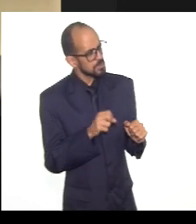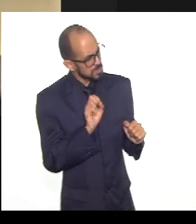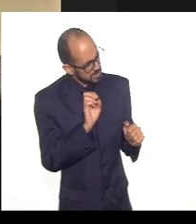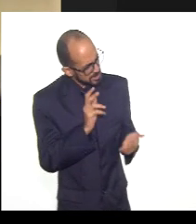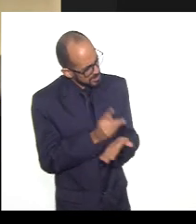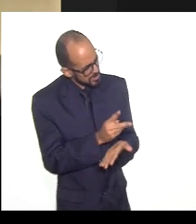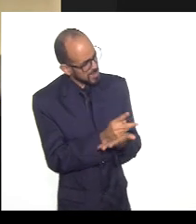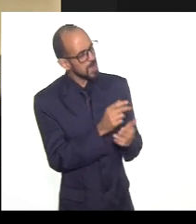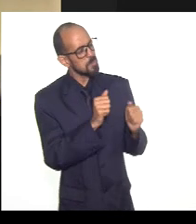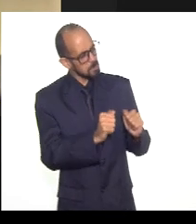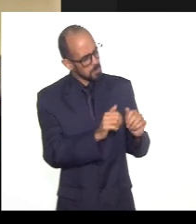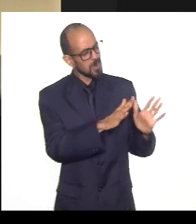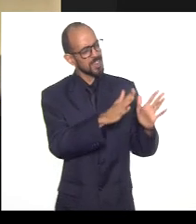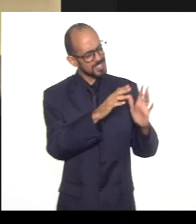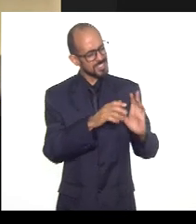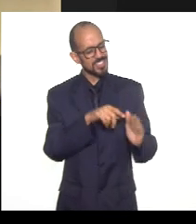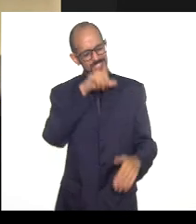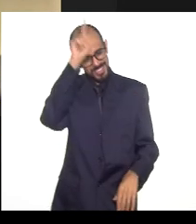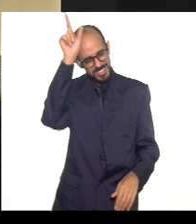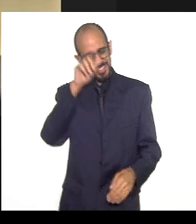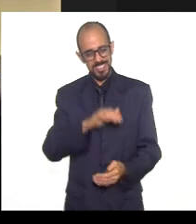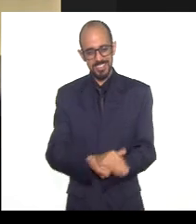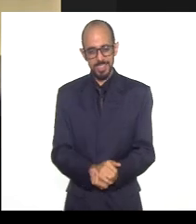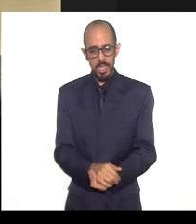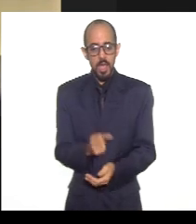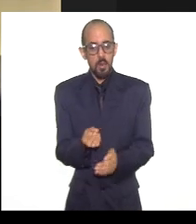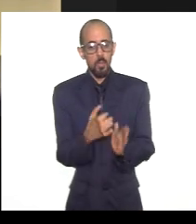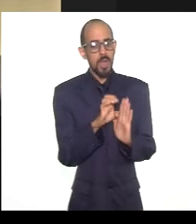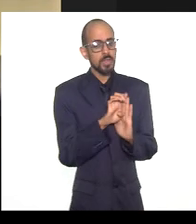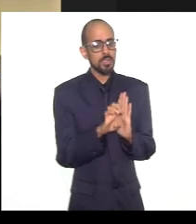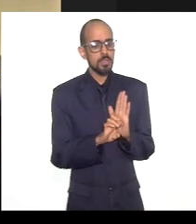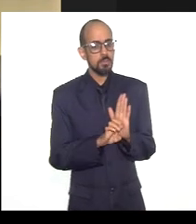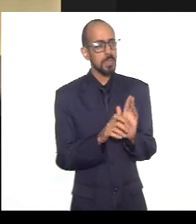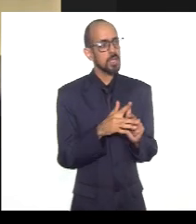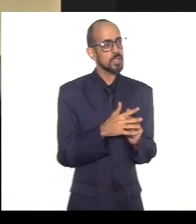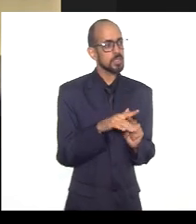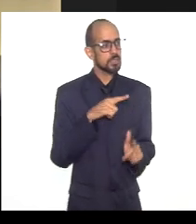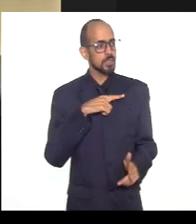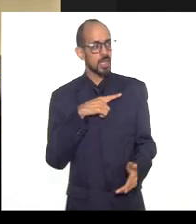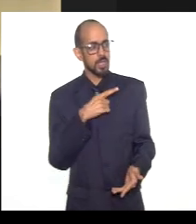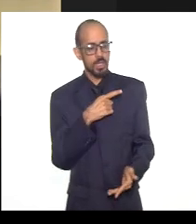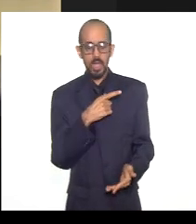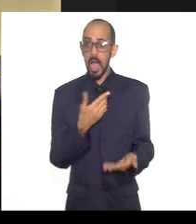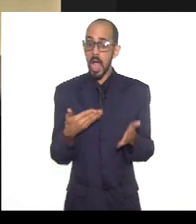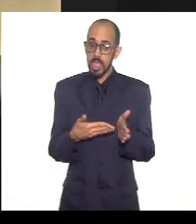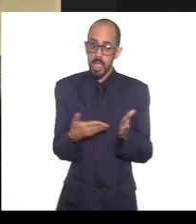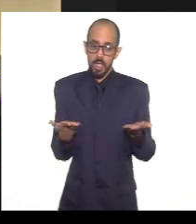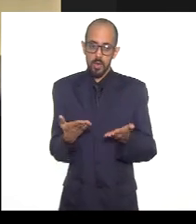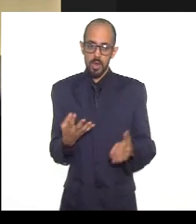possível, deputado Luiz. Quantas emendas recebeu o projeto? Por enquanto, 4.